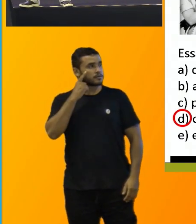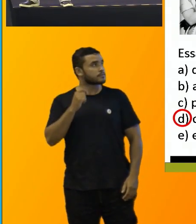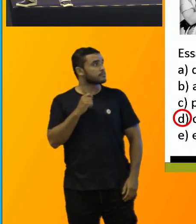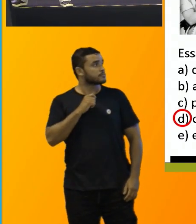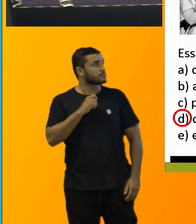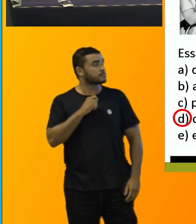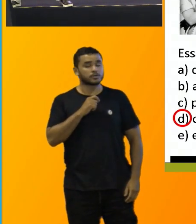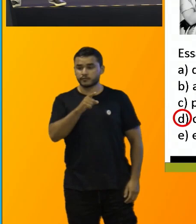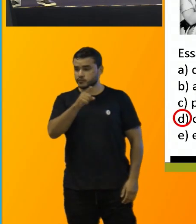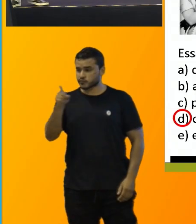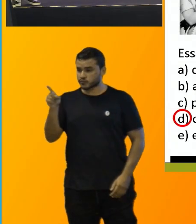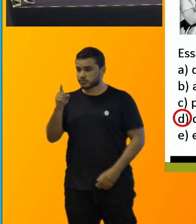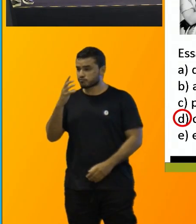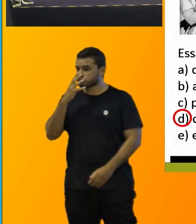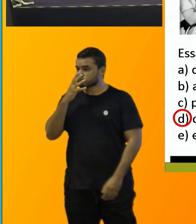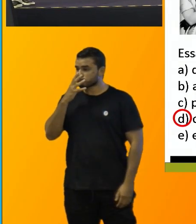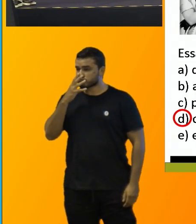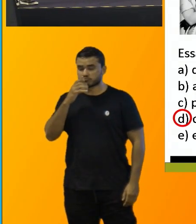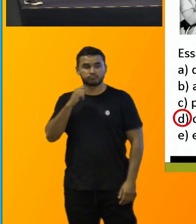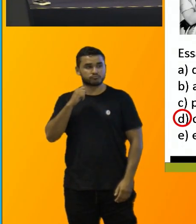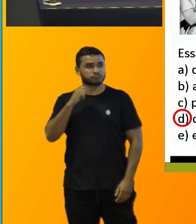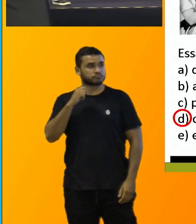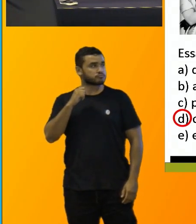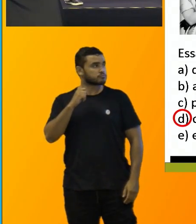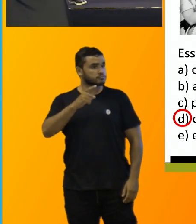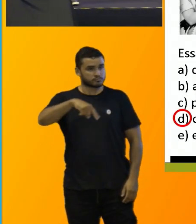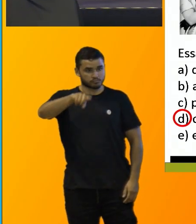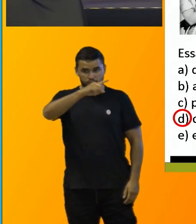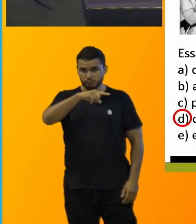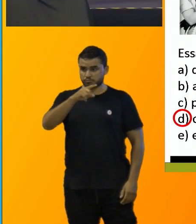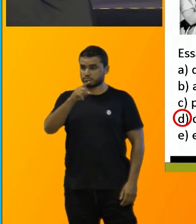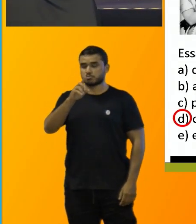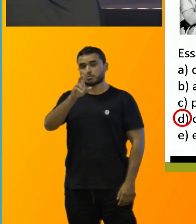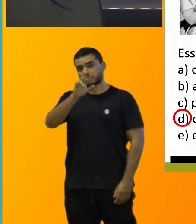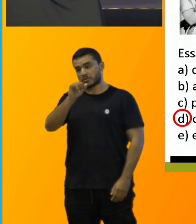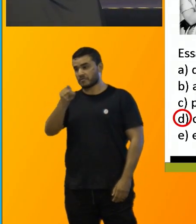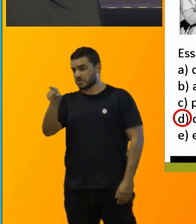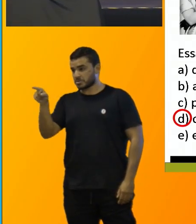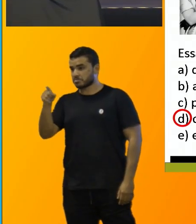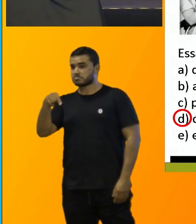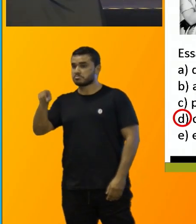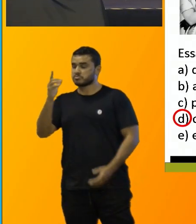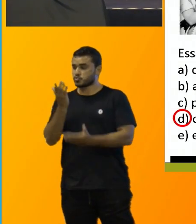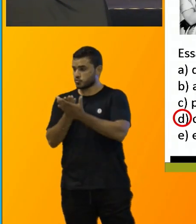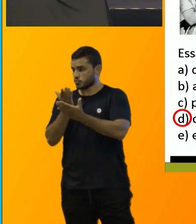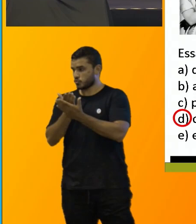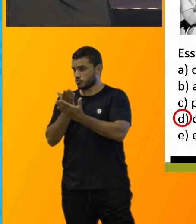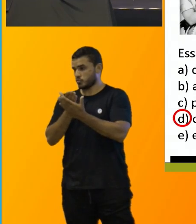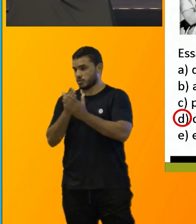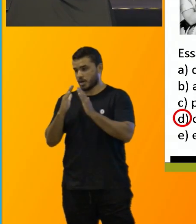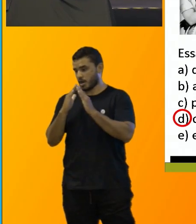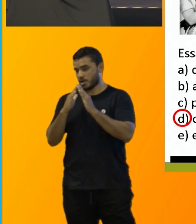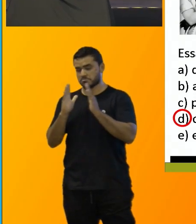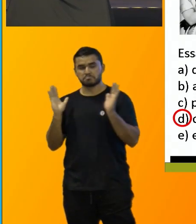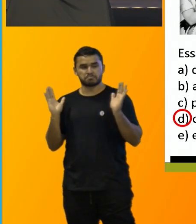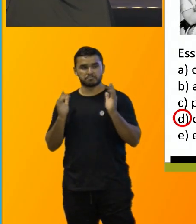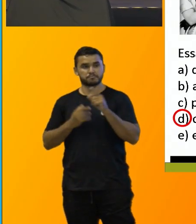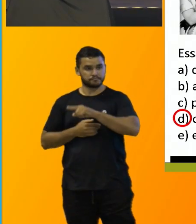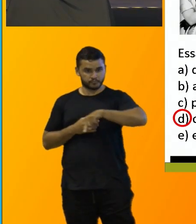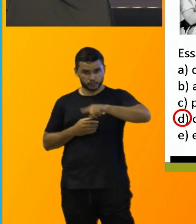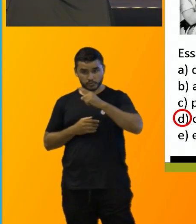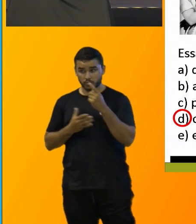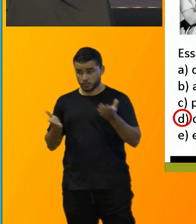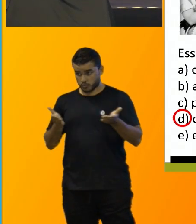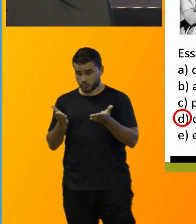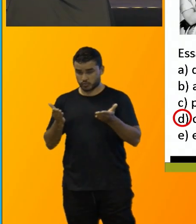em casa, que vai assistir esse vídeo depois, você que está aqui, que vai chegar em casa e vai contar para os seus familiares, se existe uma coisa pela